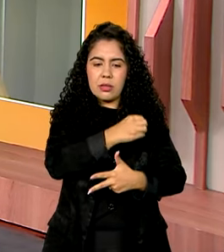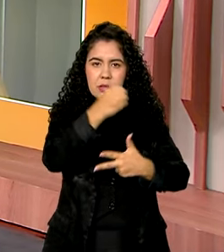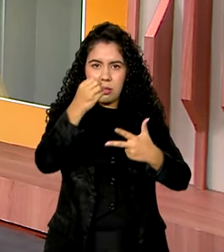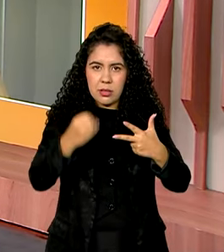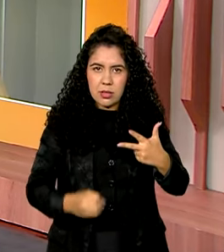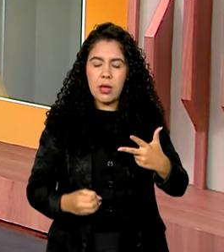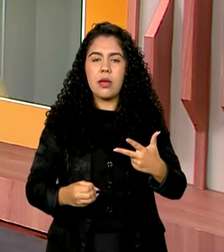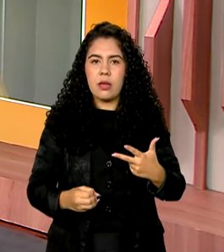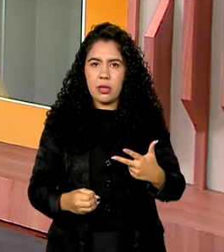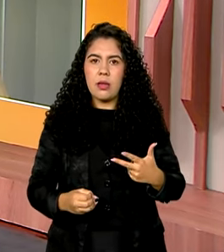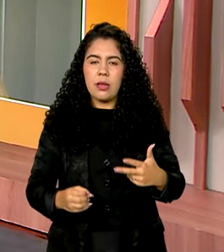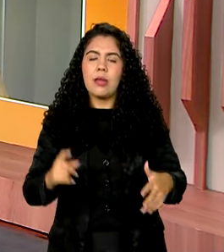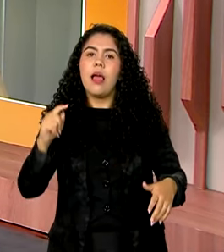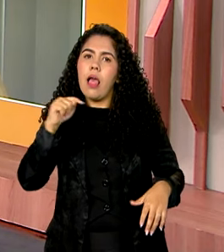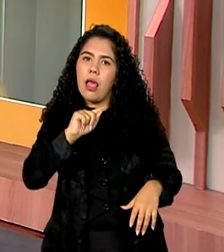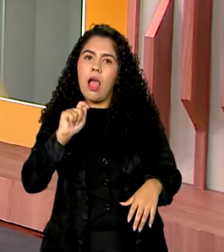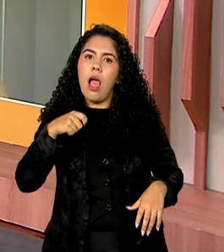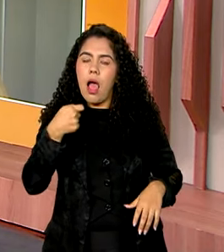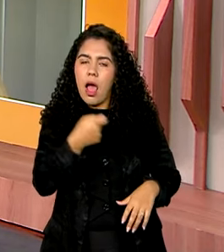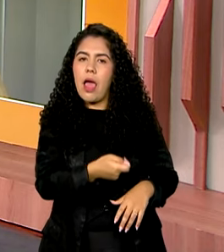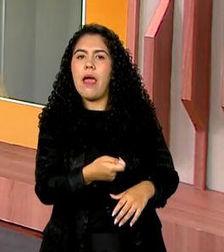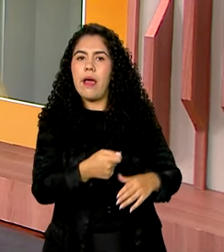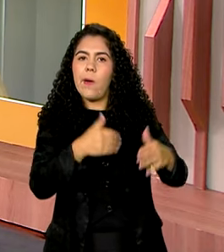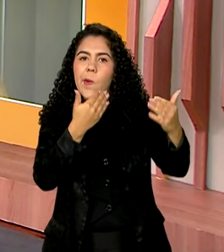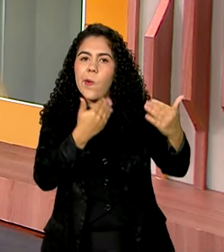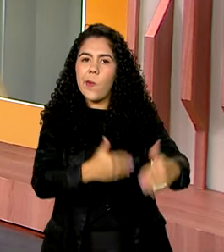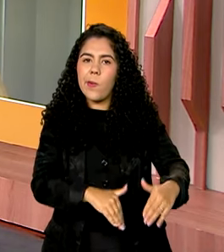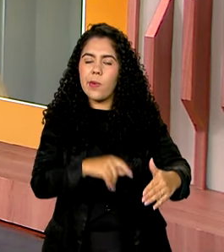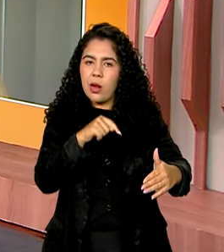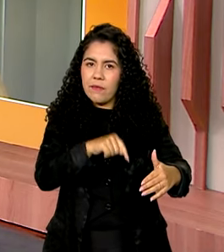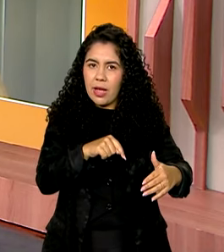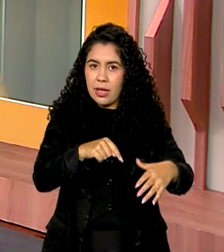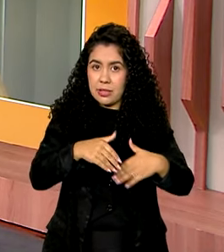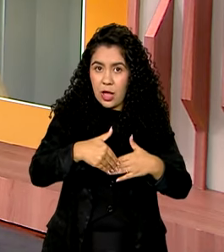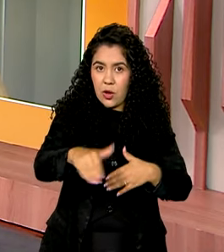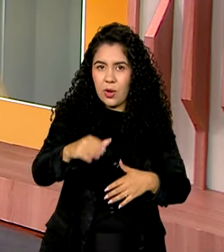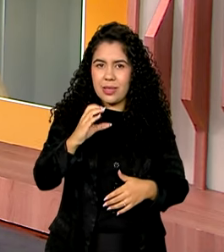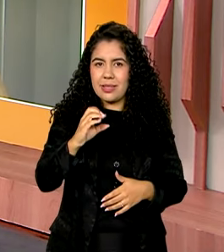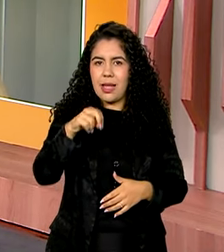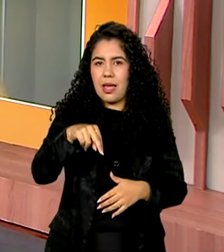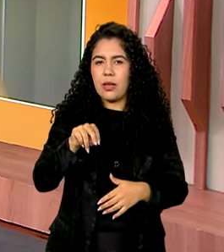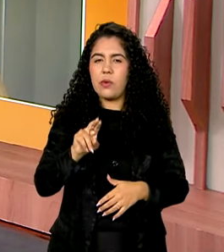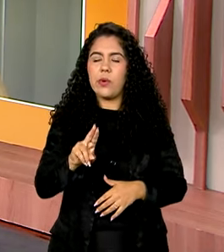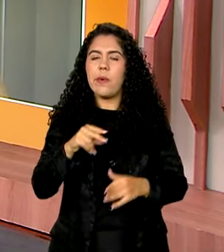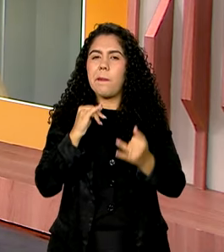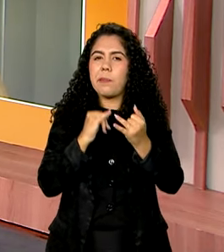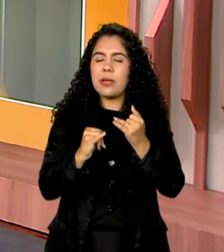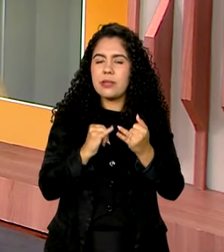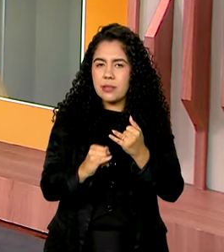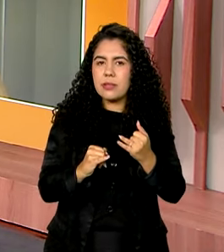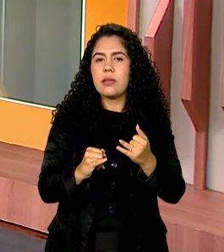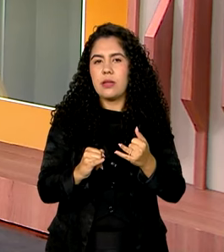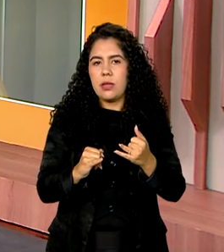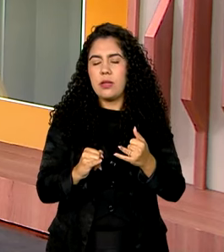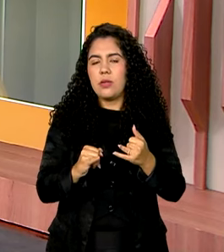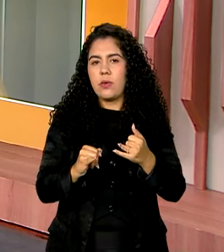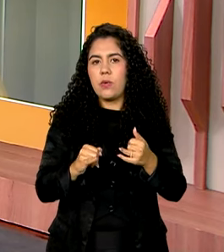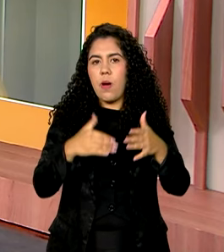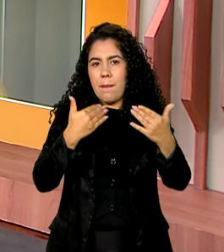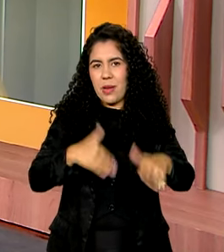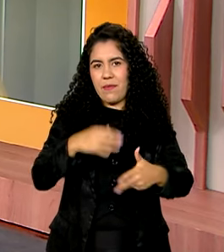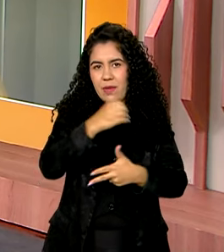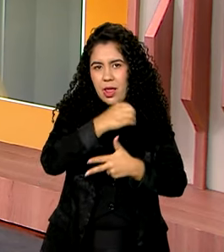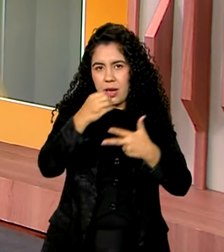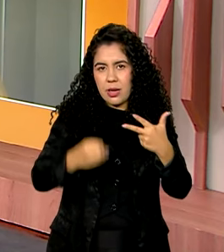inédito, inspirado no Enem, né? Que garante aí uma ampliação das chances da pessoa ser aprovada.